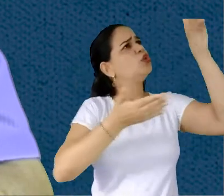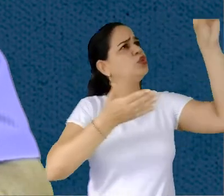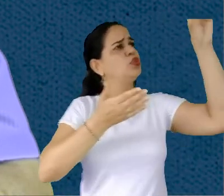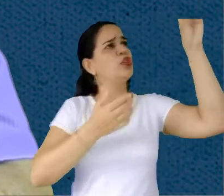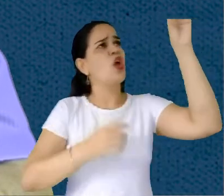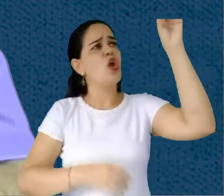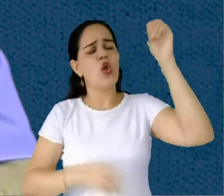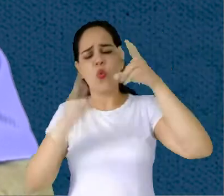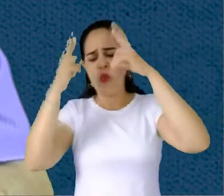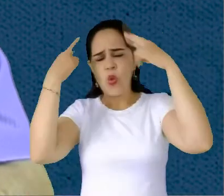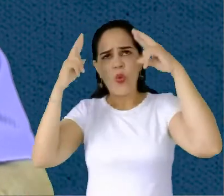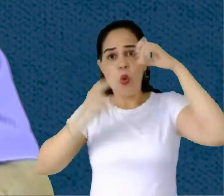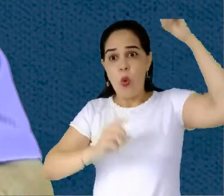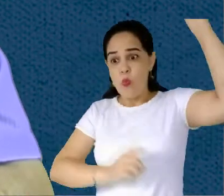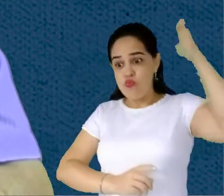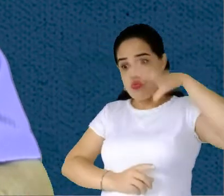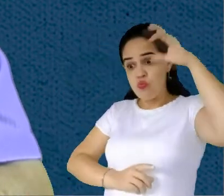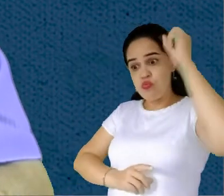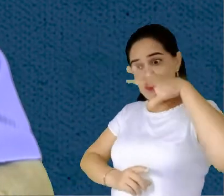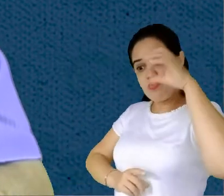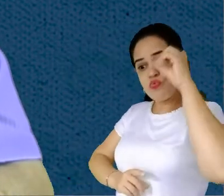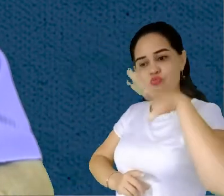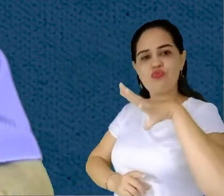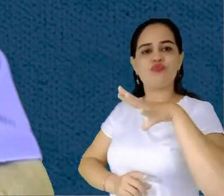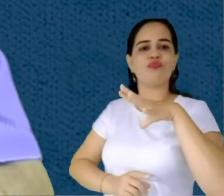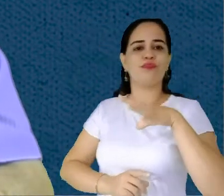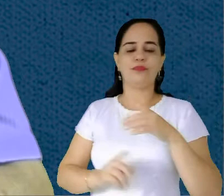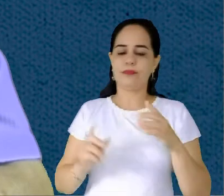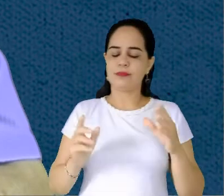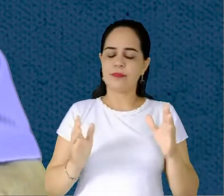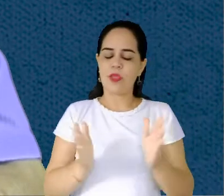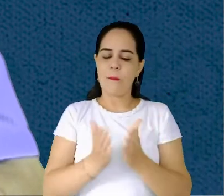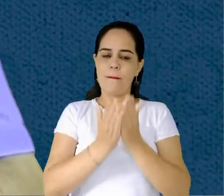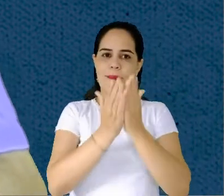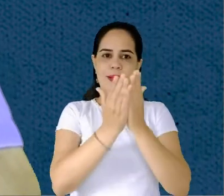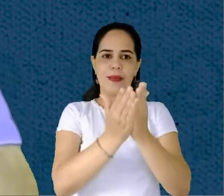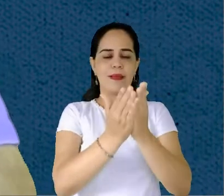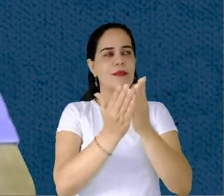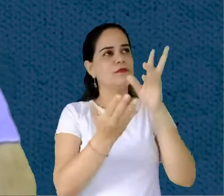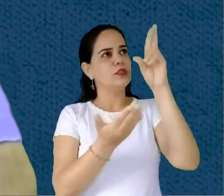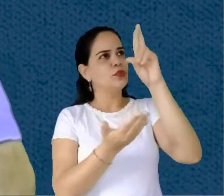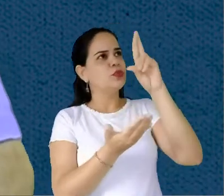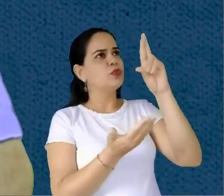Cordeiro. Palavra do Senhor, graças a Deus.